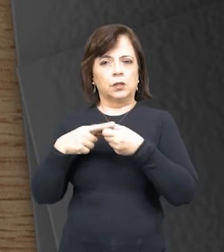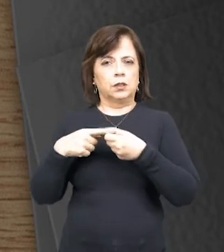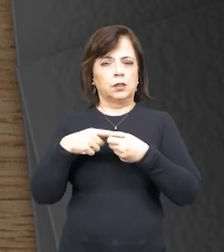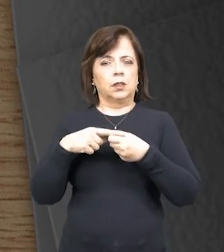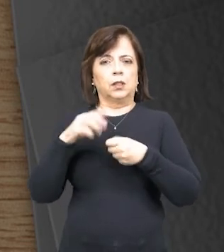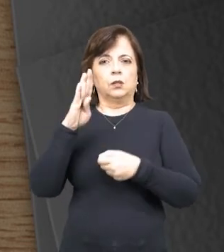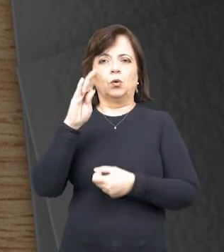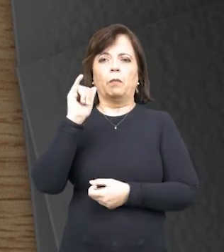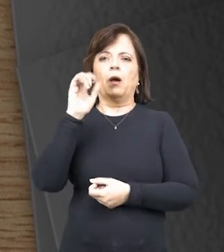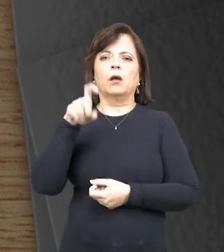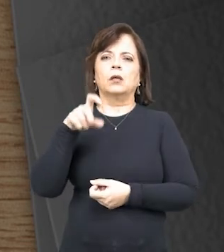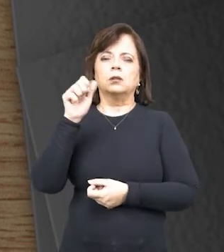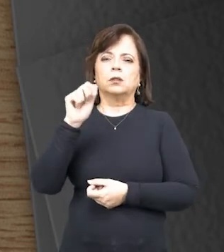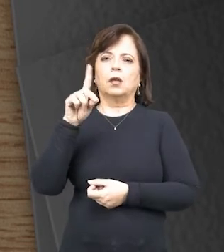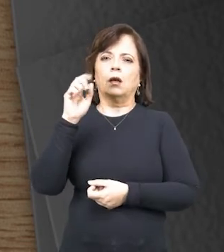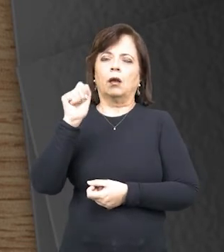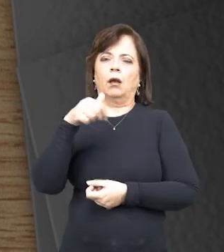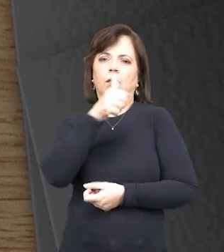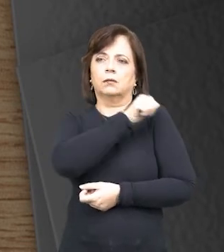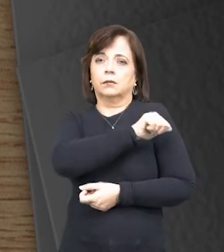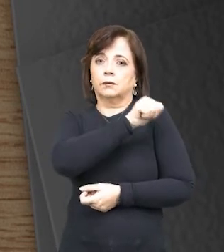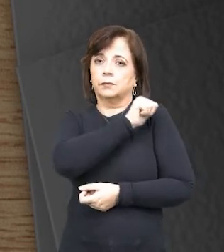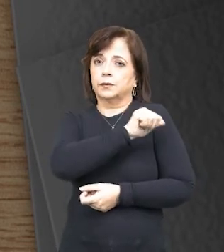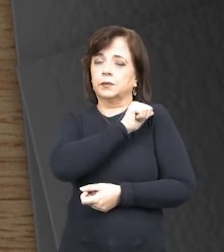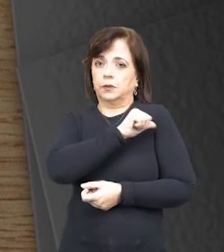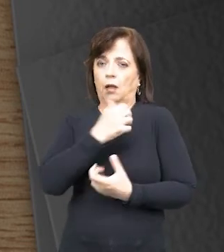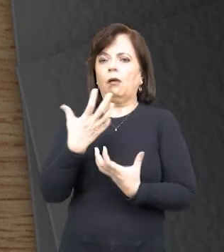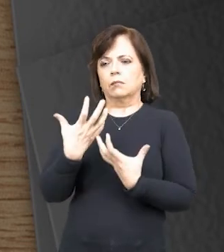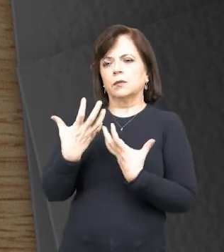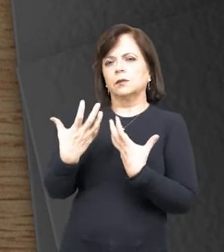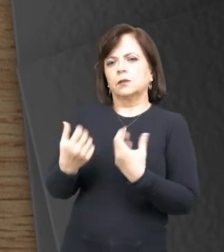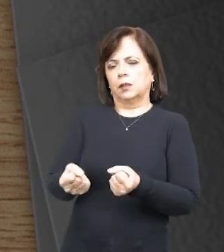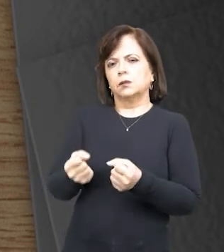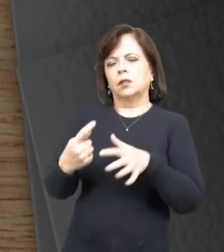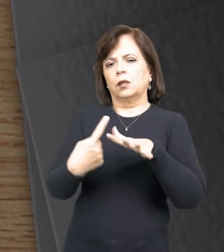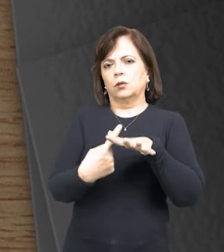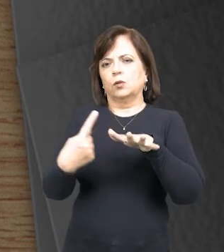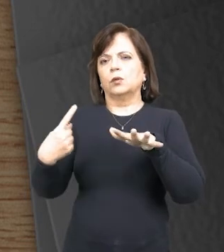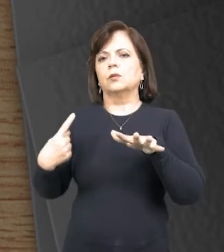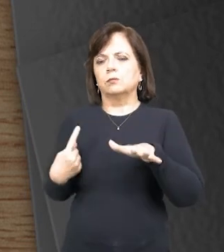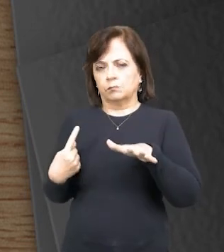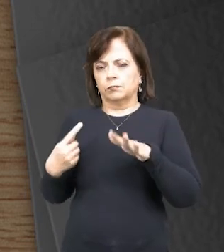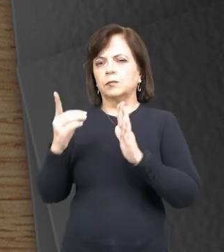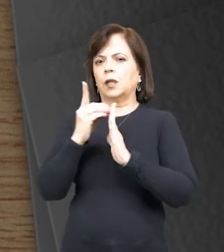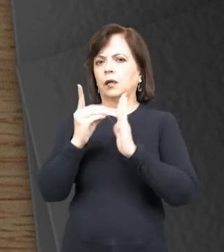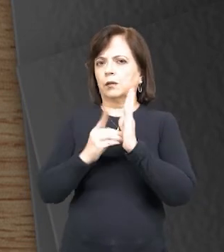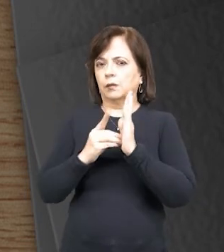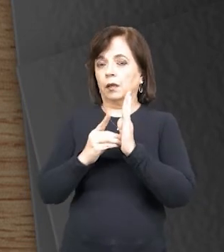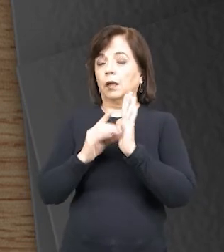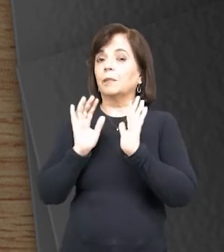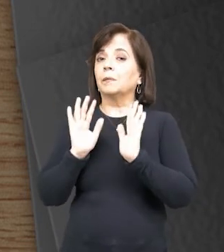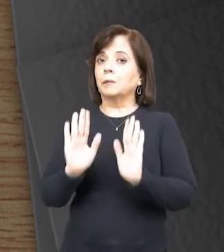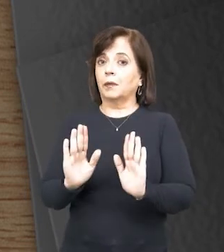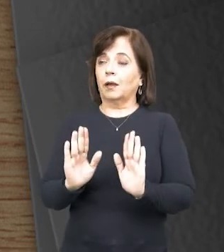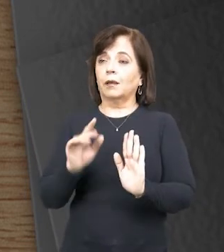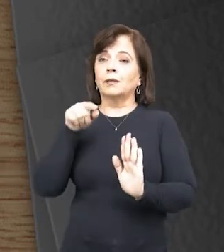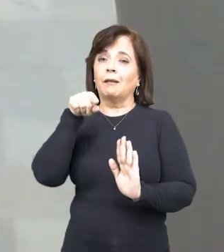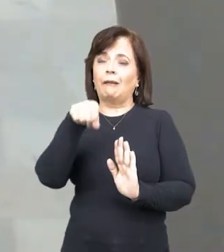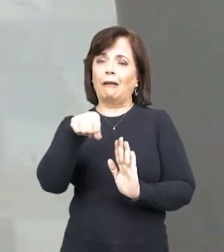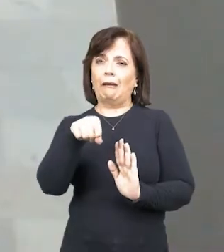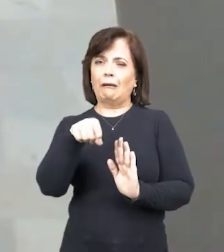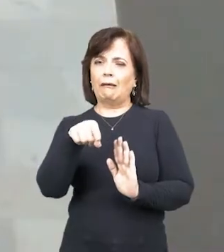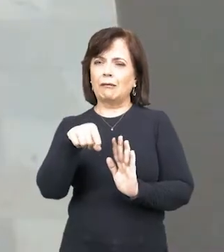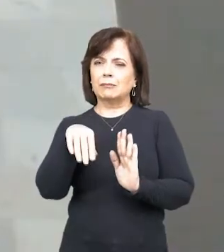Fluminense, em sua maioria, adotaram medidas restritivas por decreto. Entretanto,